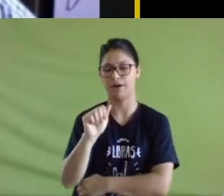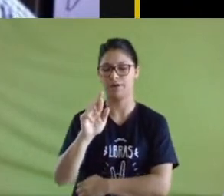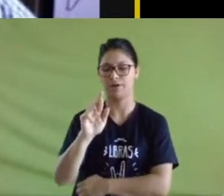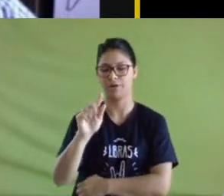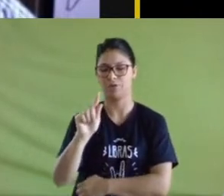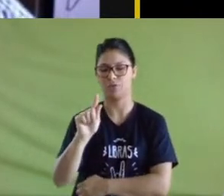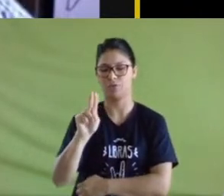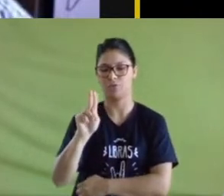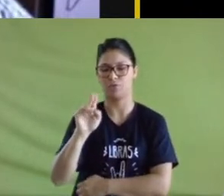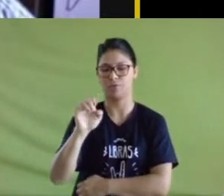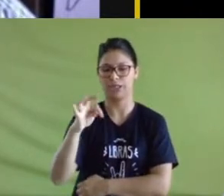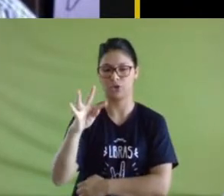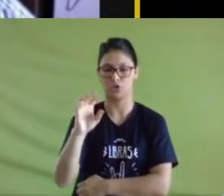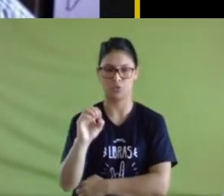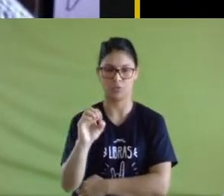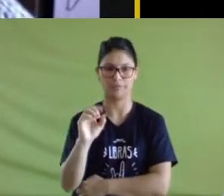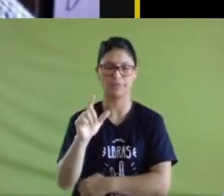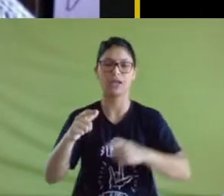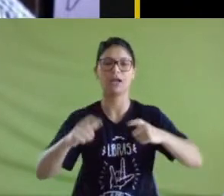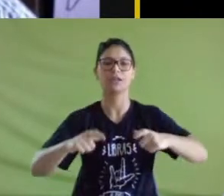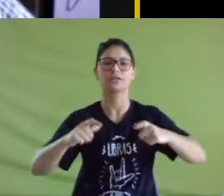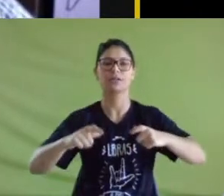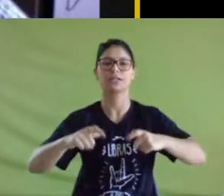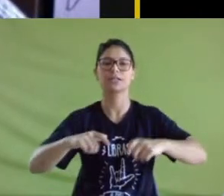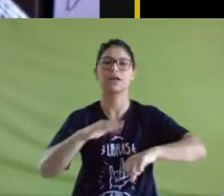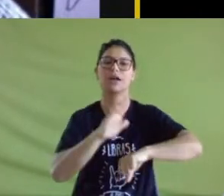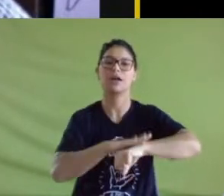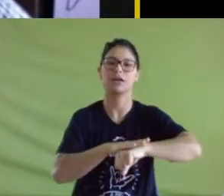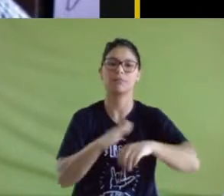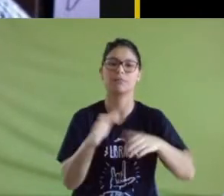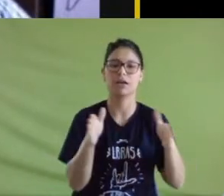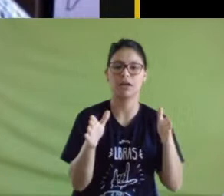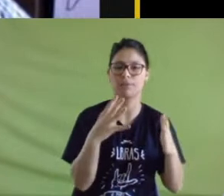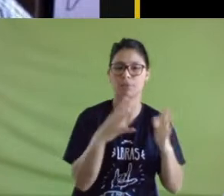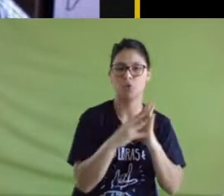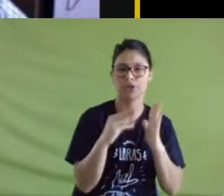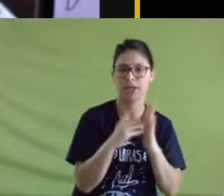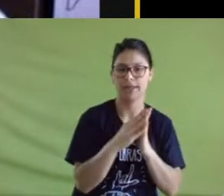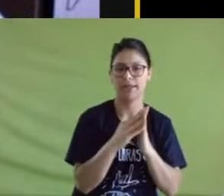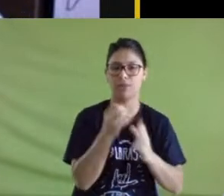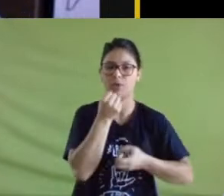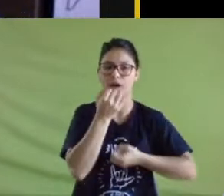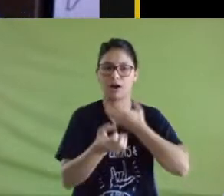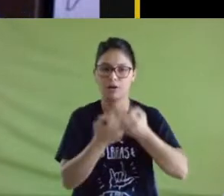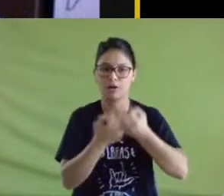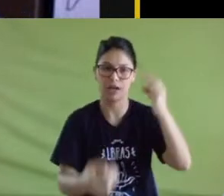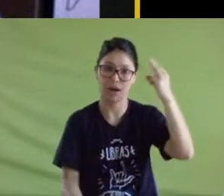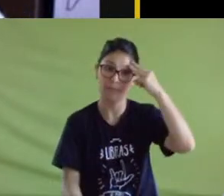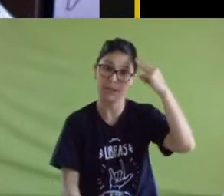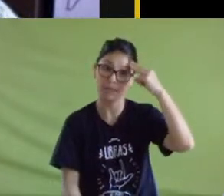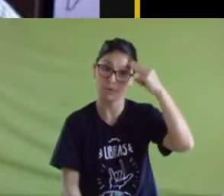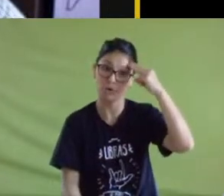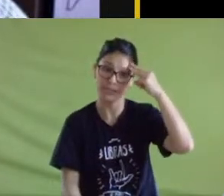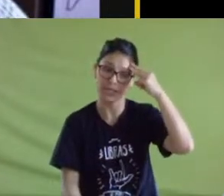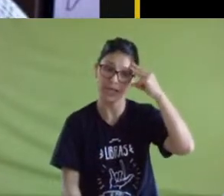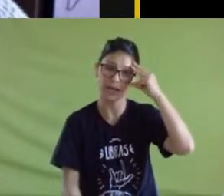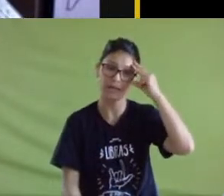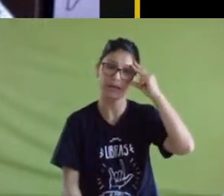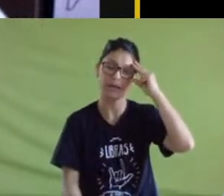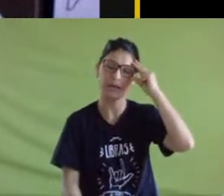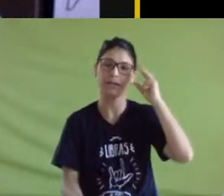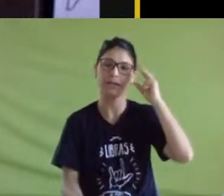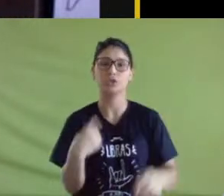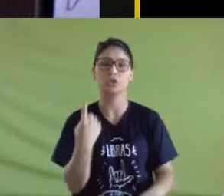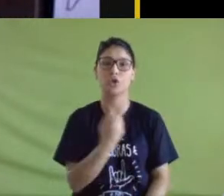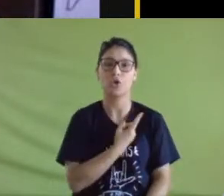de modelo de construção de um argumento que a gente memorizava e que a gente,